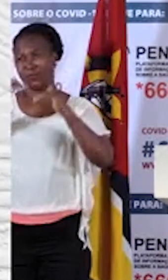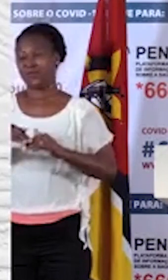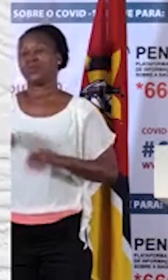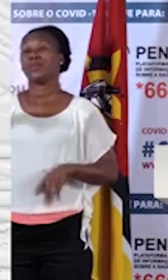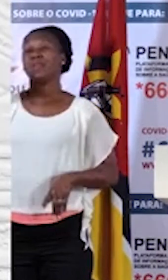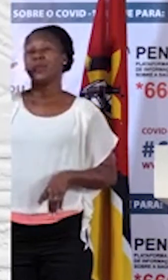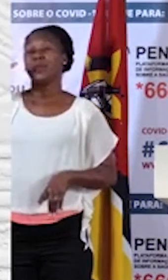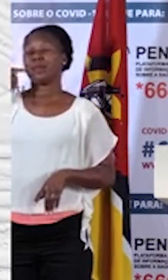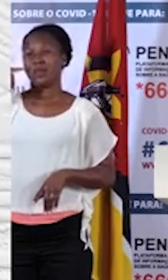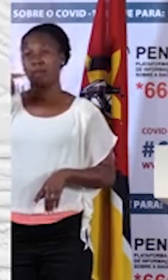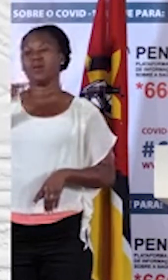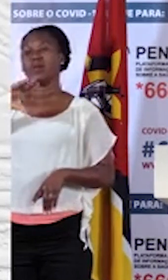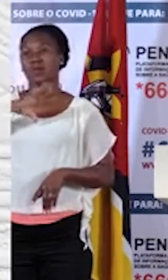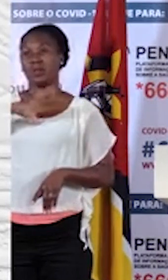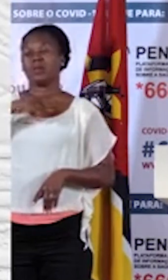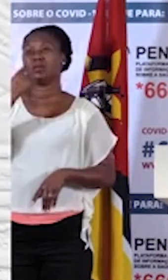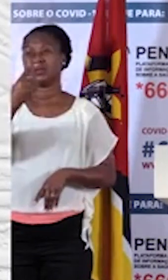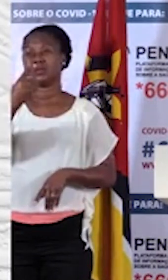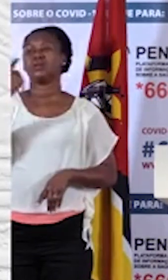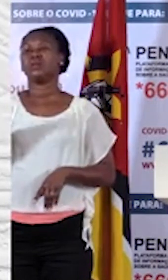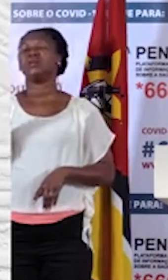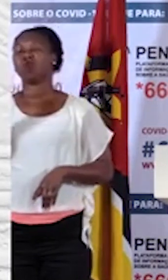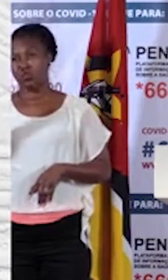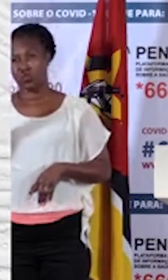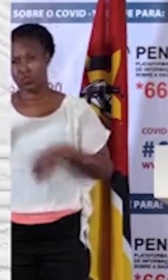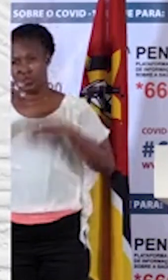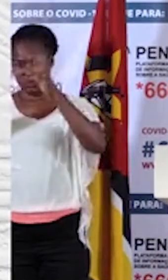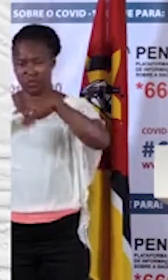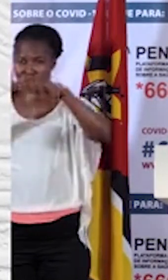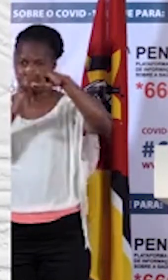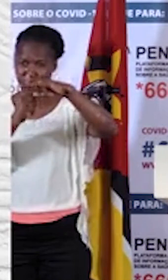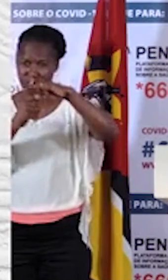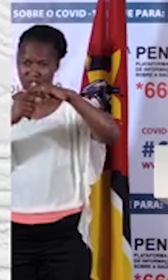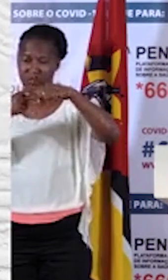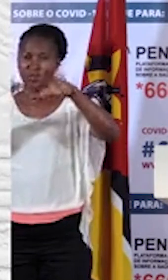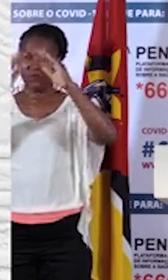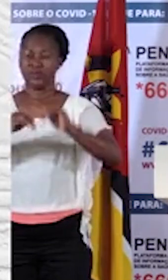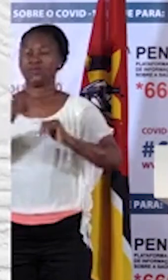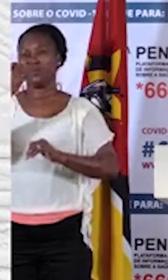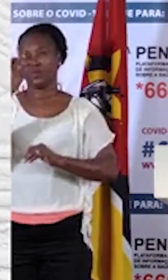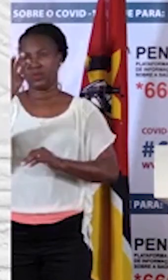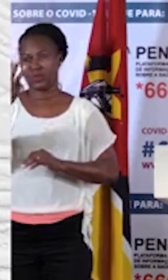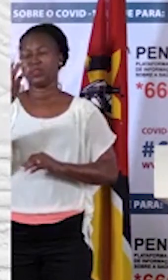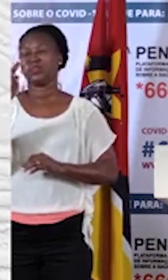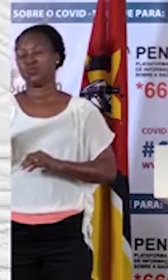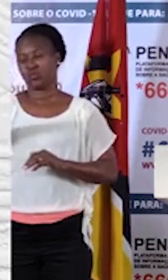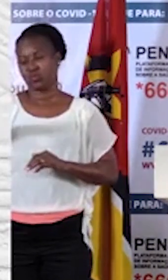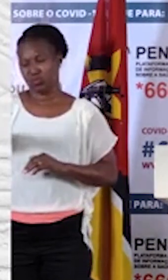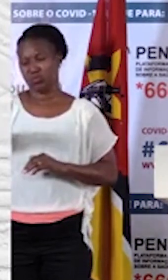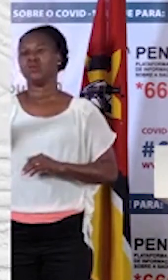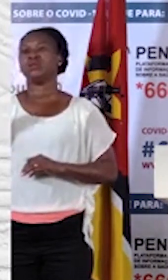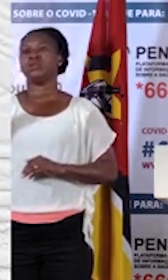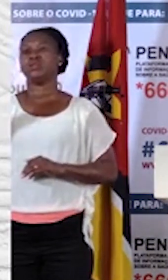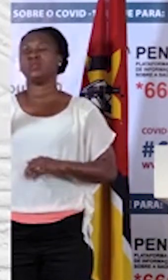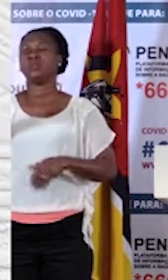casos, portanto, com 112 casos positivos, dos quais 32 casos foram recuperados. A província